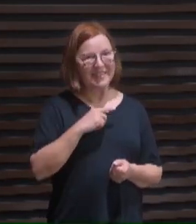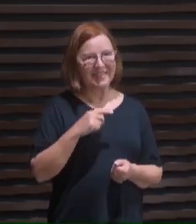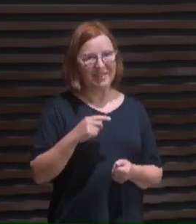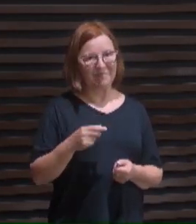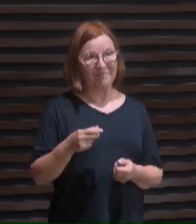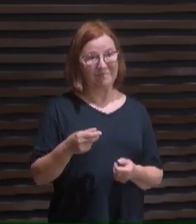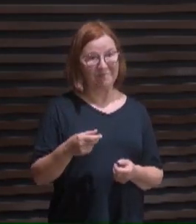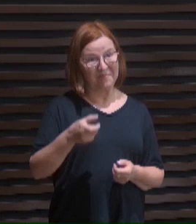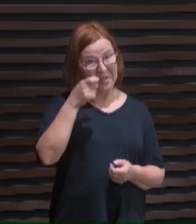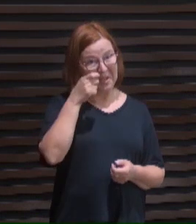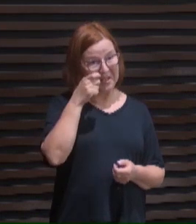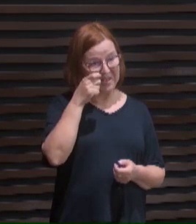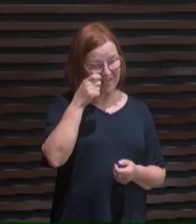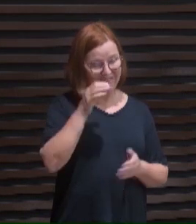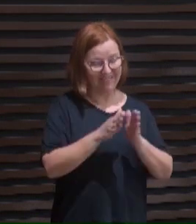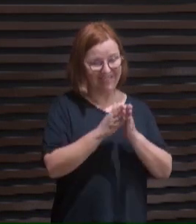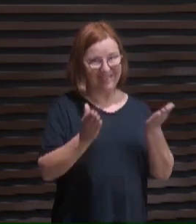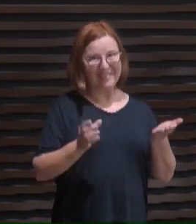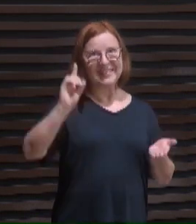para o que a palavra de Deus fala